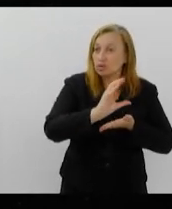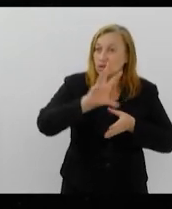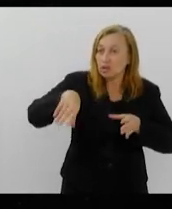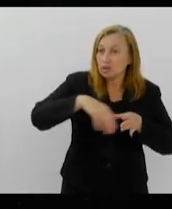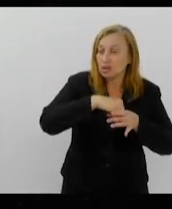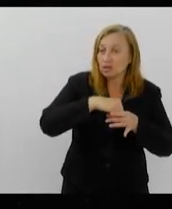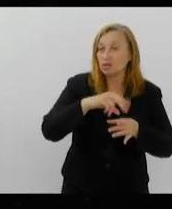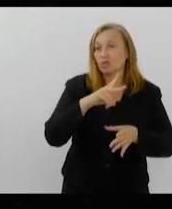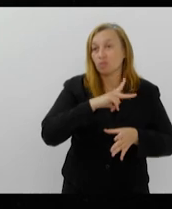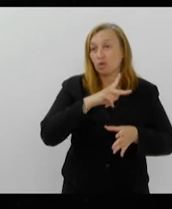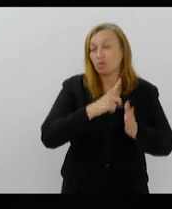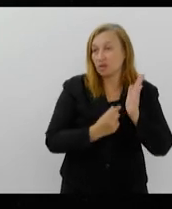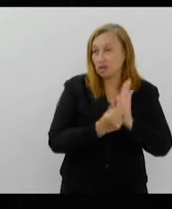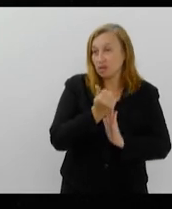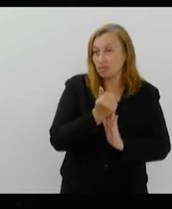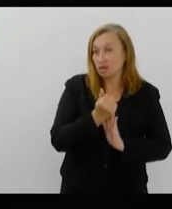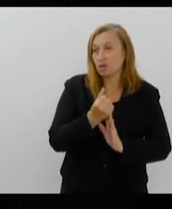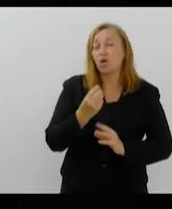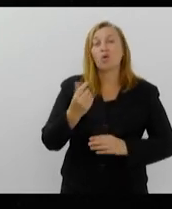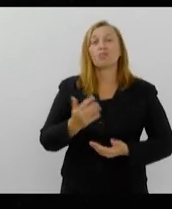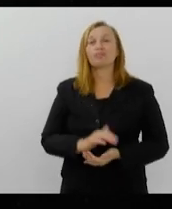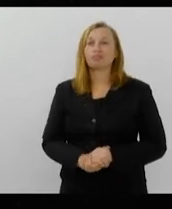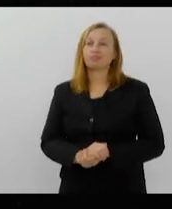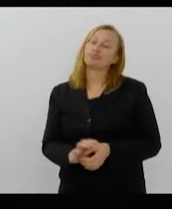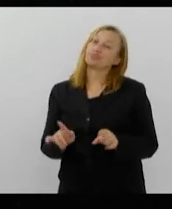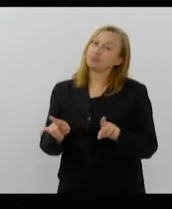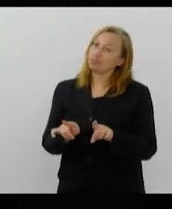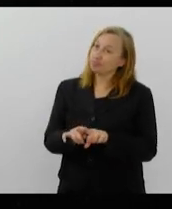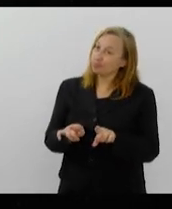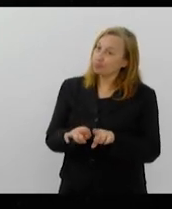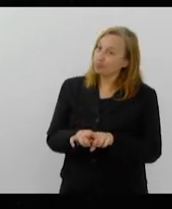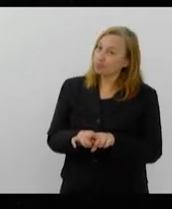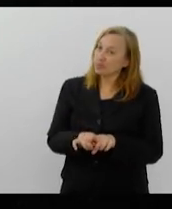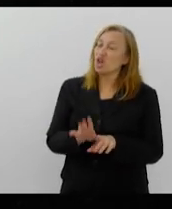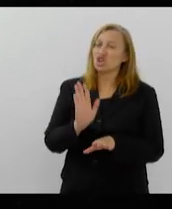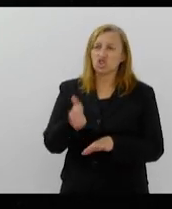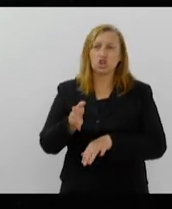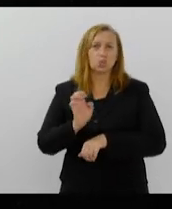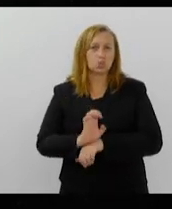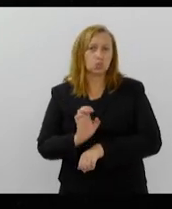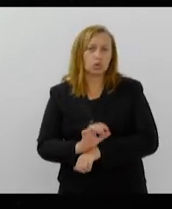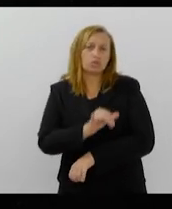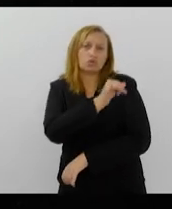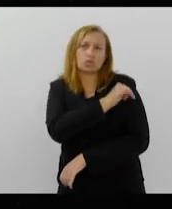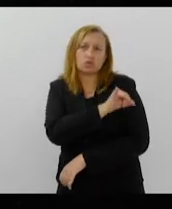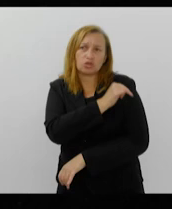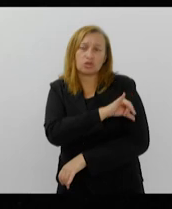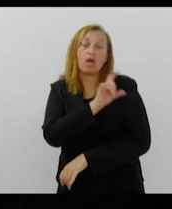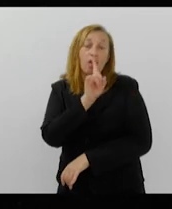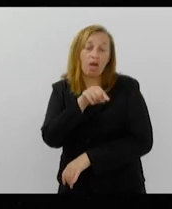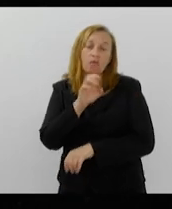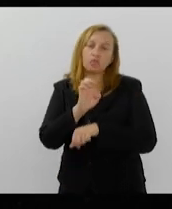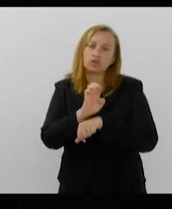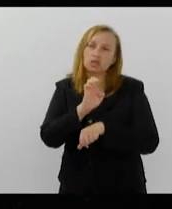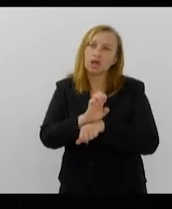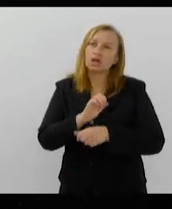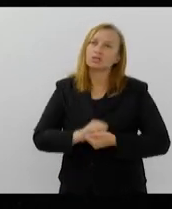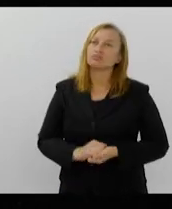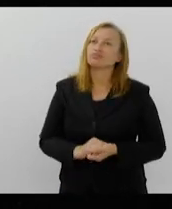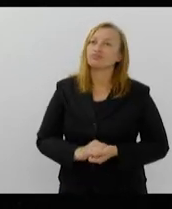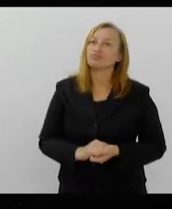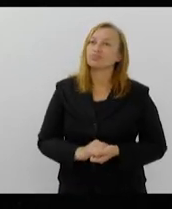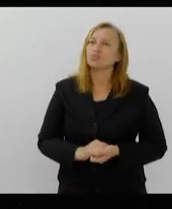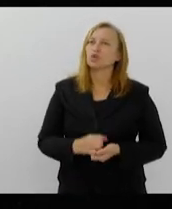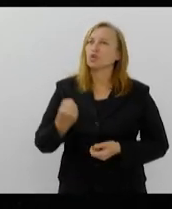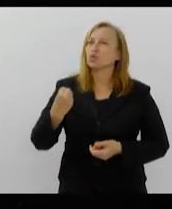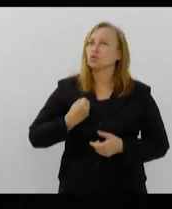seu próprio orçamento. Como se isso não bastasse, já que o Estado do Rio de Janeiro é o Estado com o